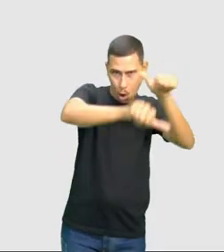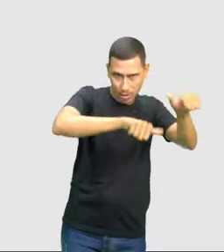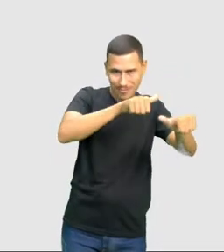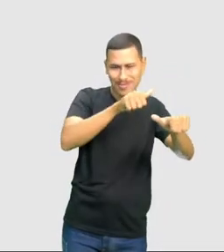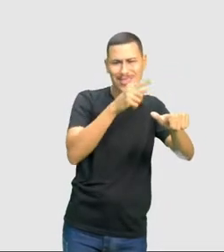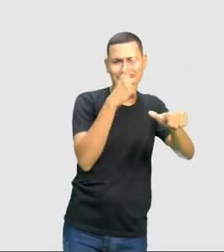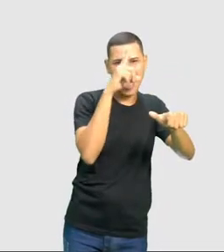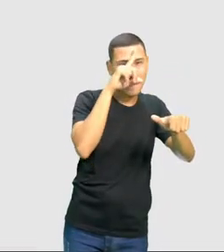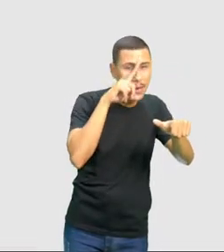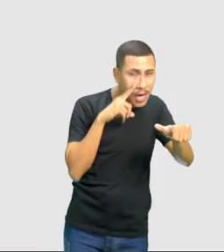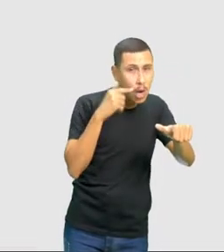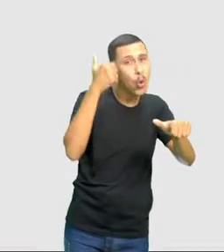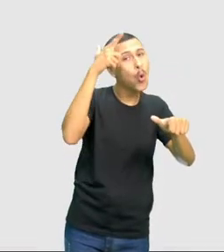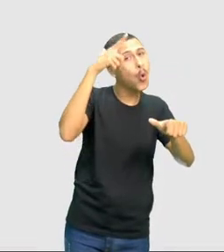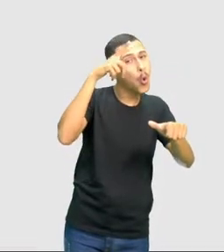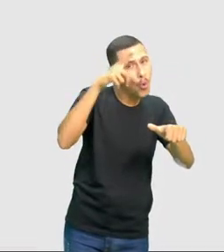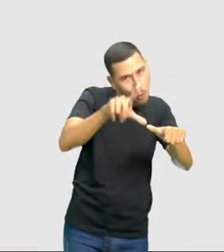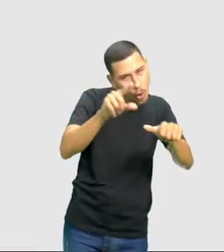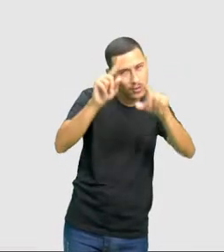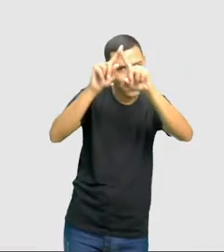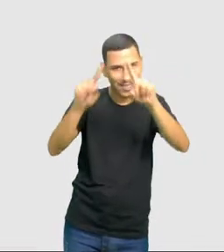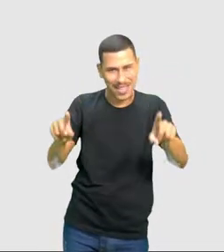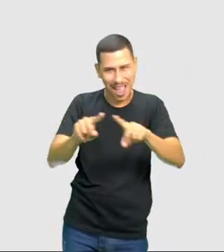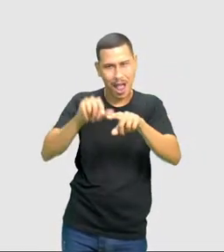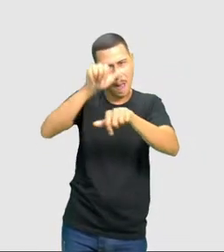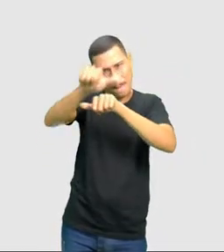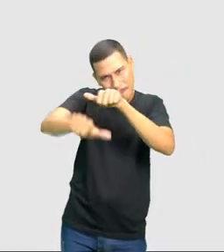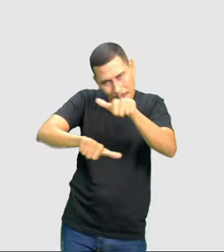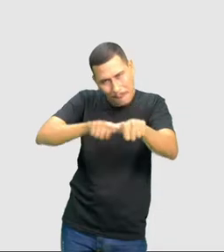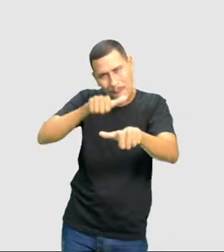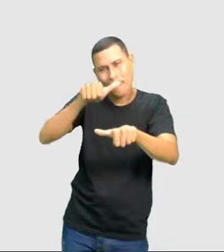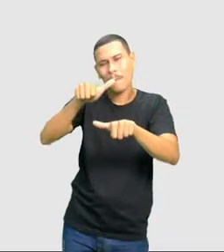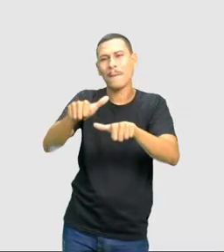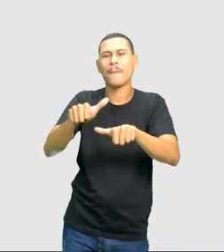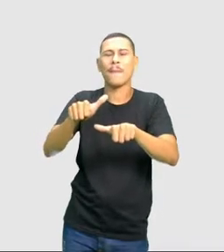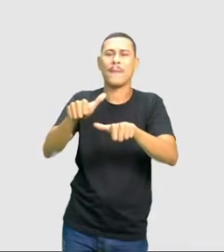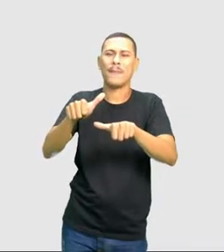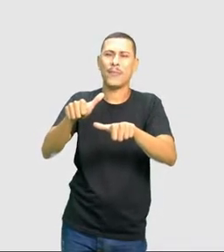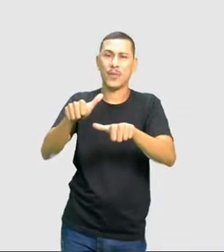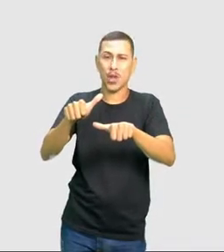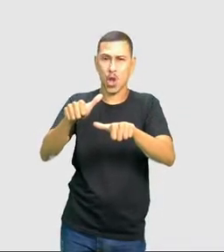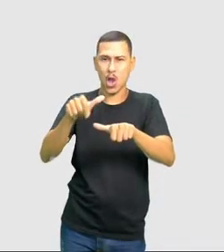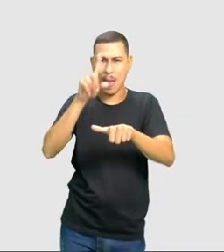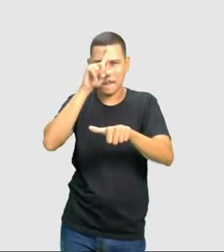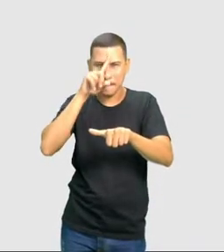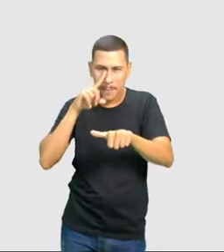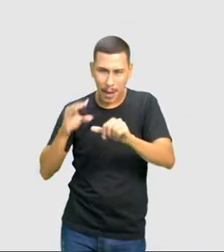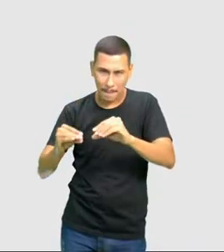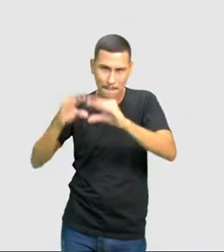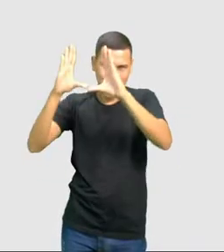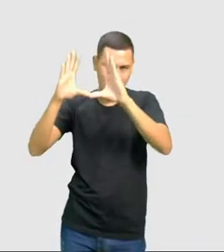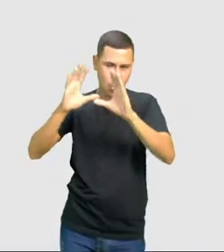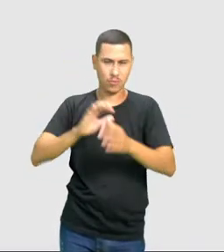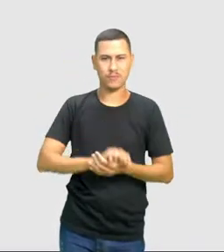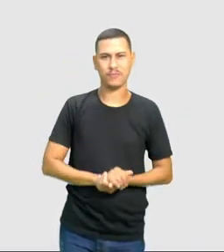amarelo, outro triângulo de cabeça para baixo, amarelo, só que maior, o menor e o